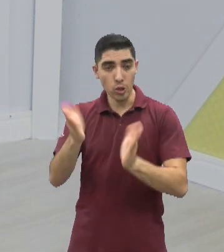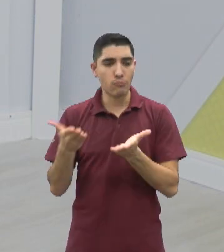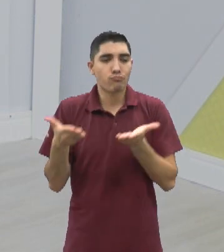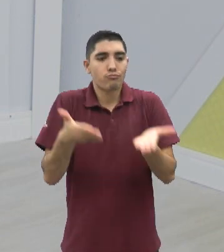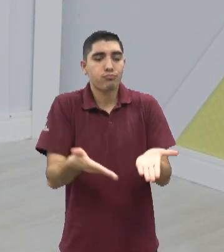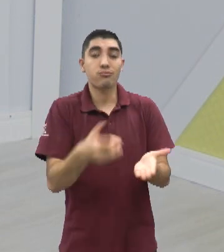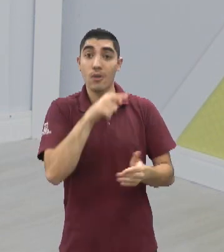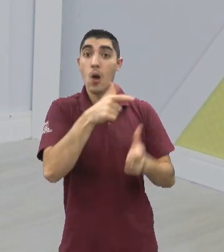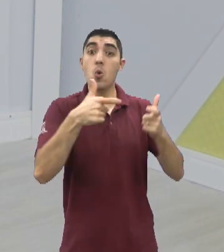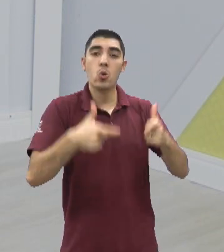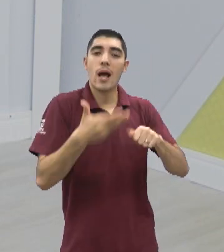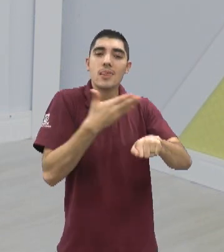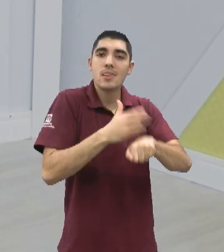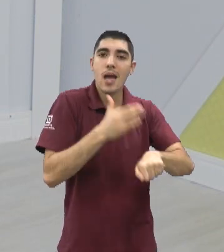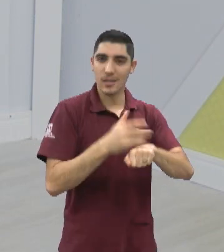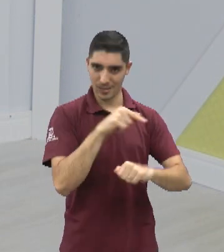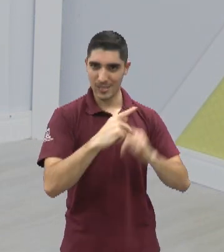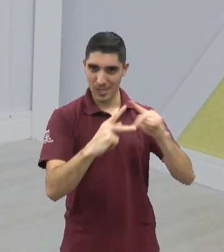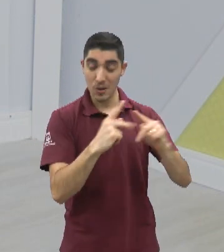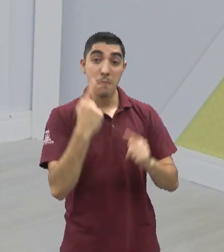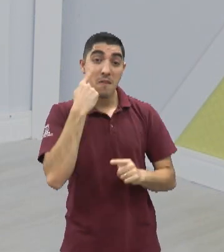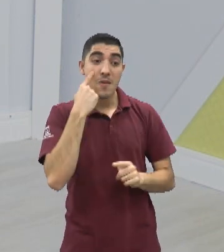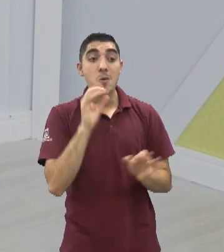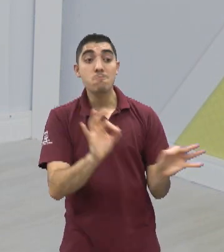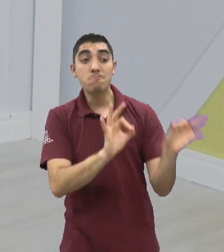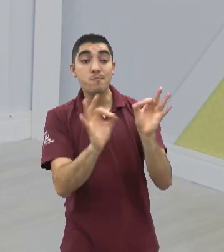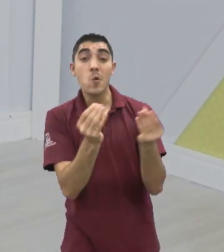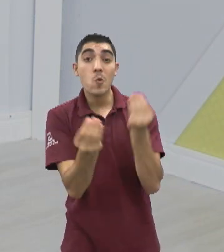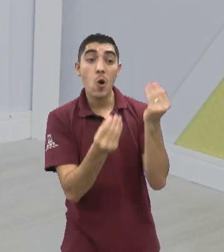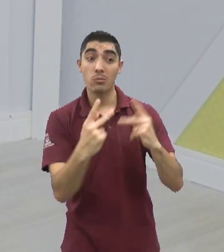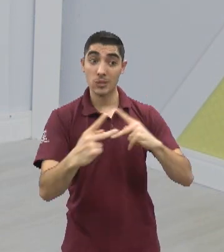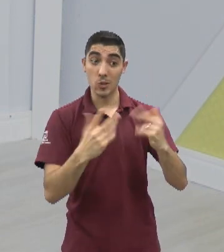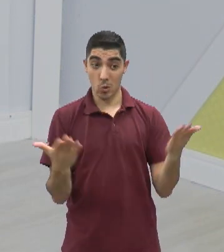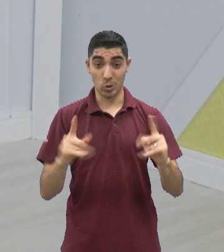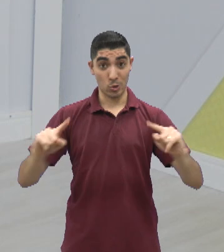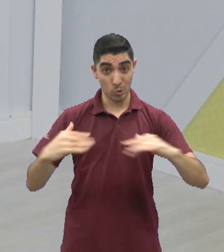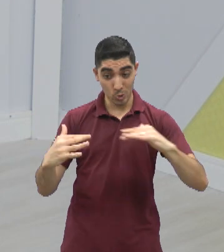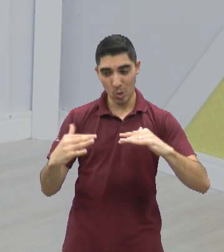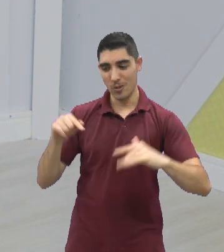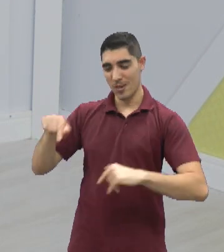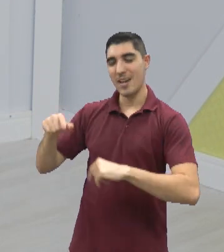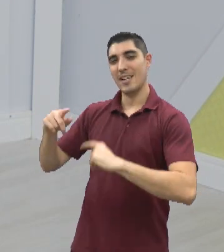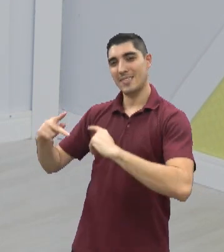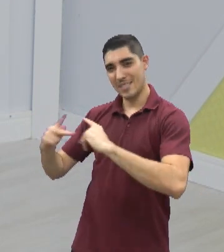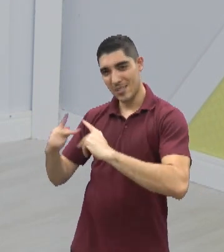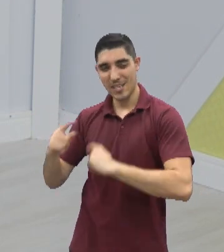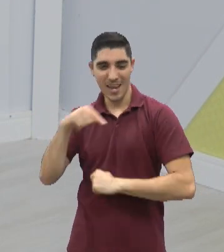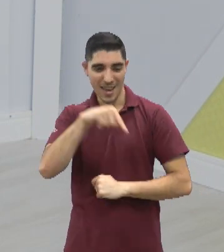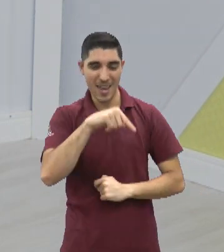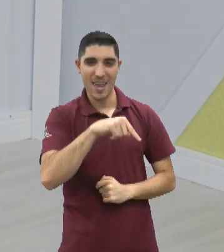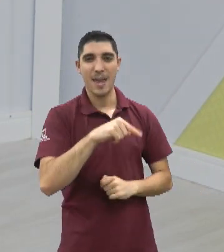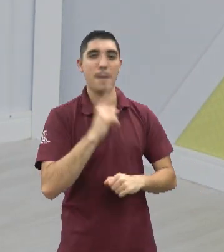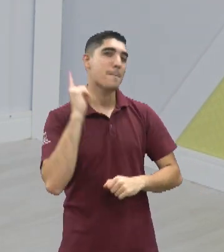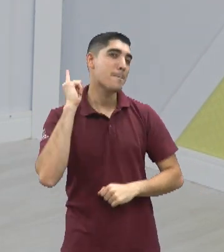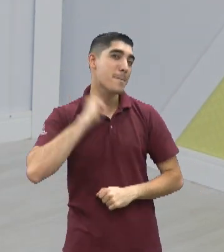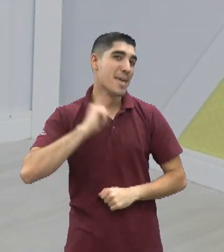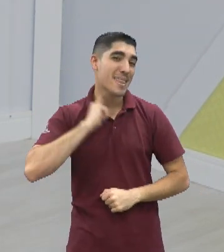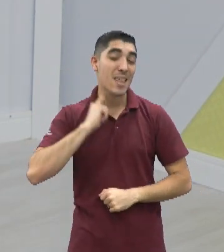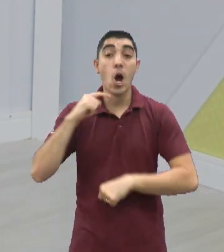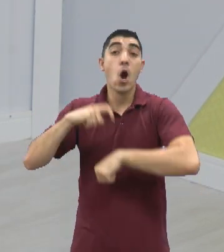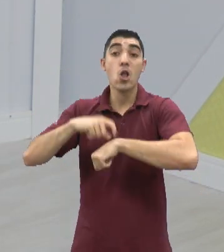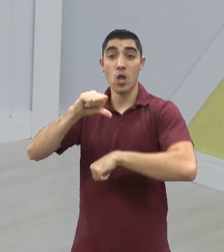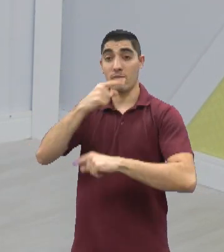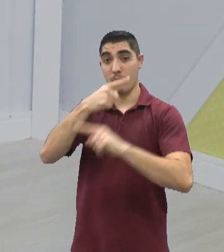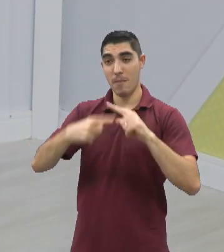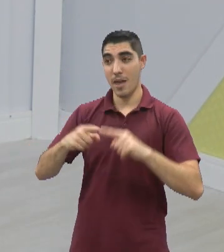Bacilieri para encarar o Minas hoje à noite às 9h30 da madrugada. As imagens são do DJ Helder Soares.